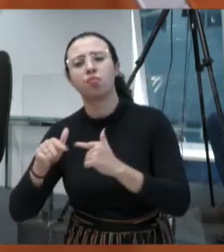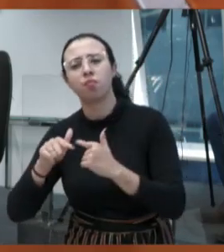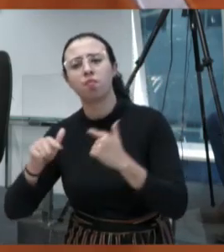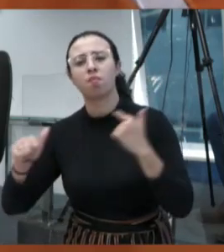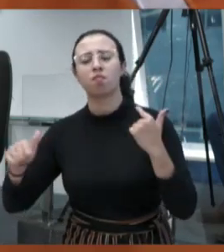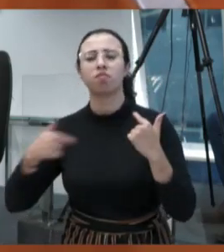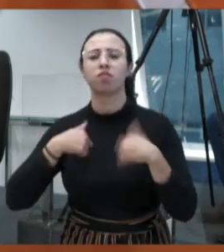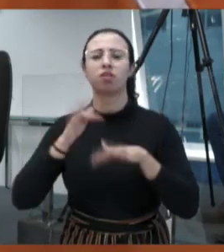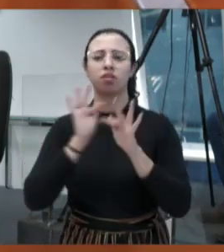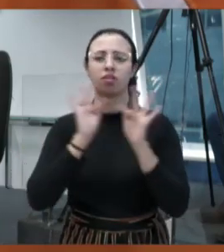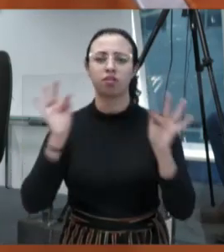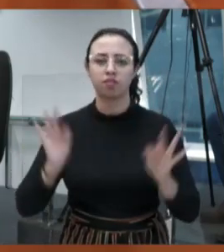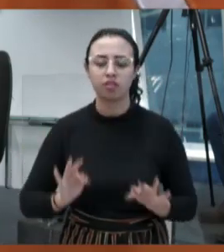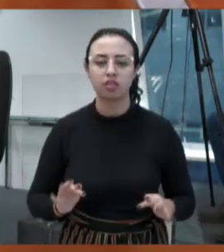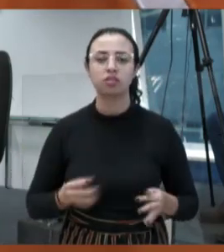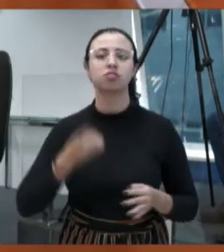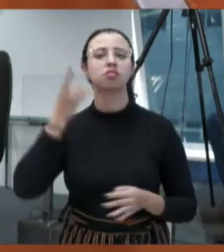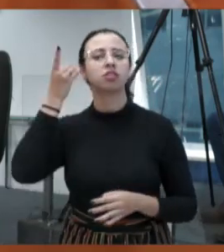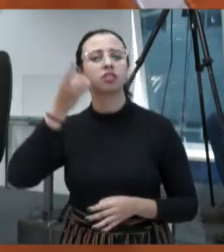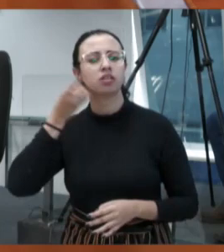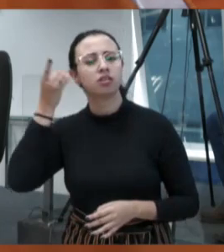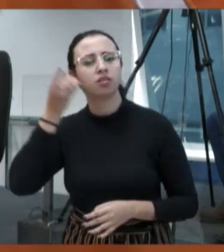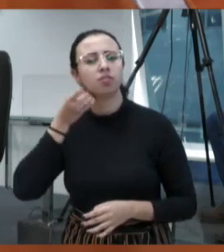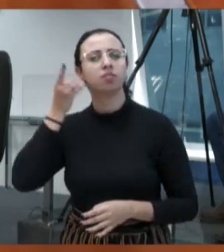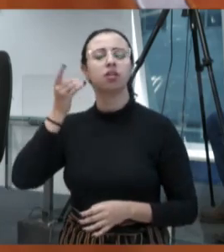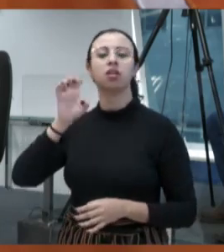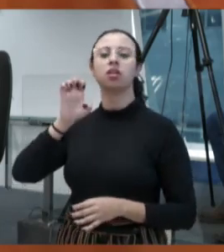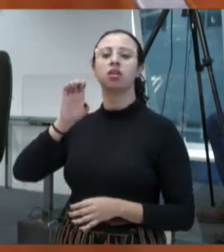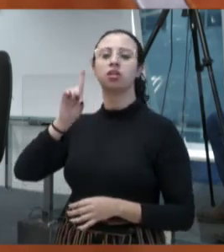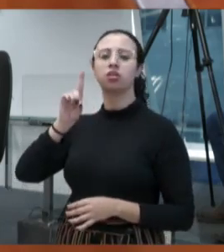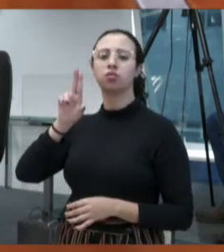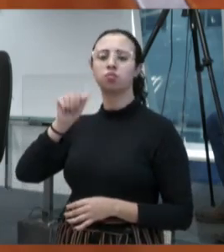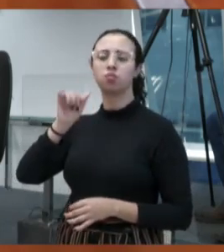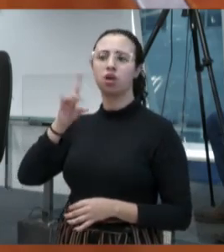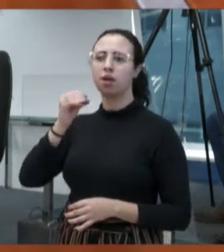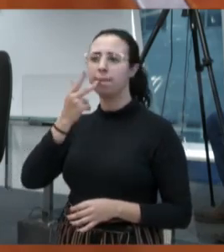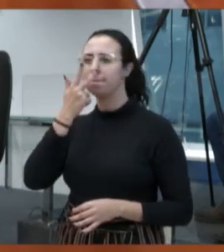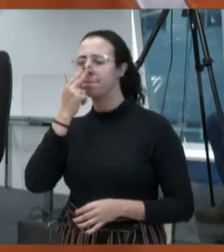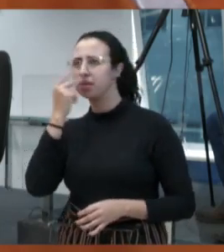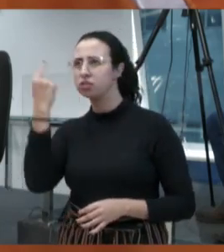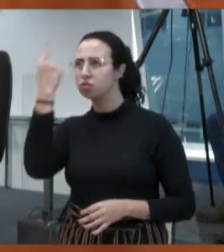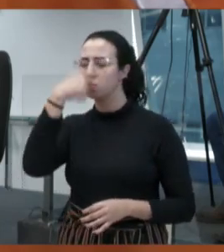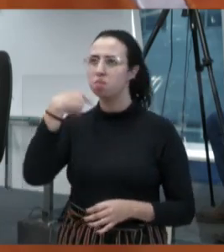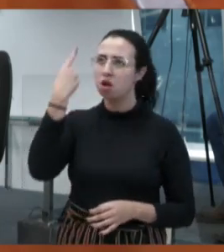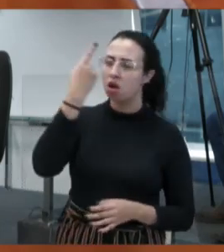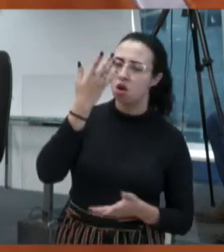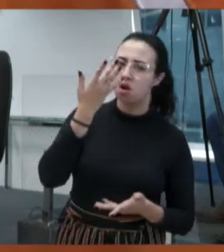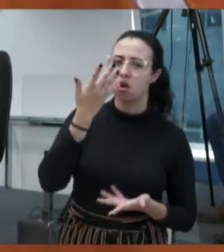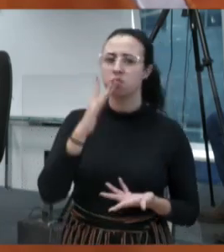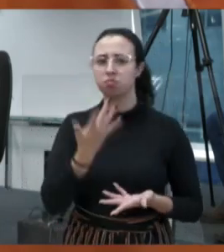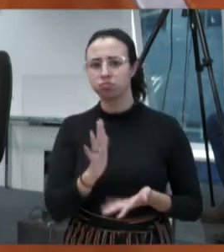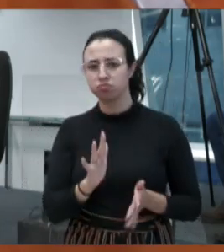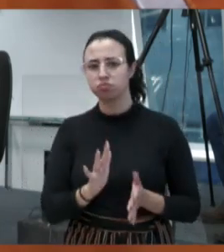ter sentado ali com o deputado Eduardo, uma hora de prazo ou mais um pouco, nós